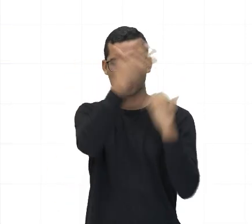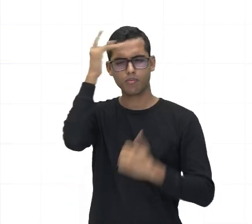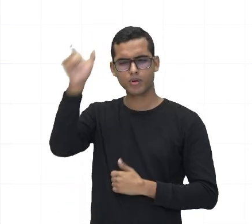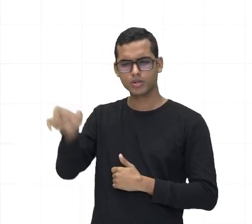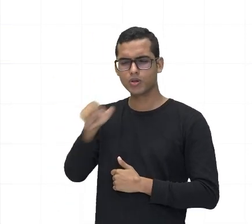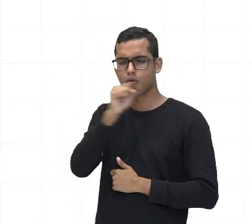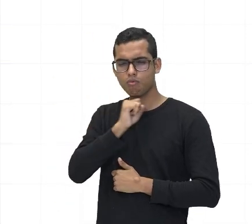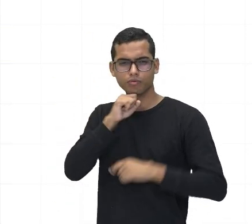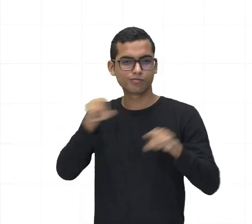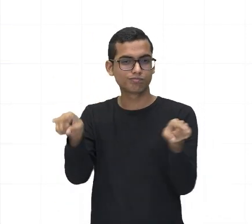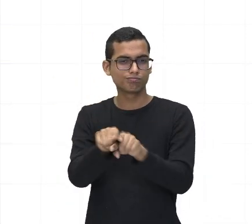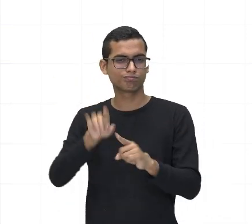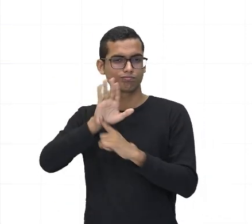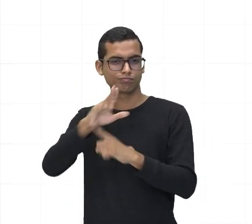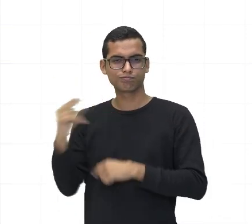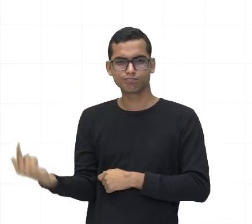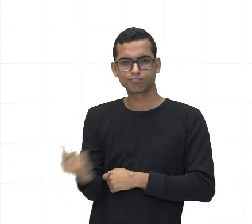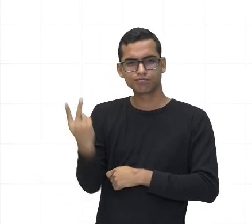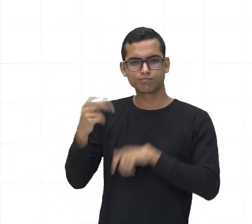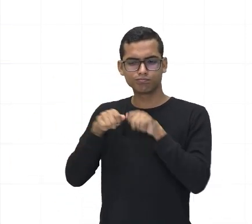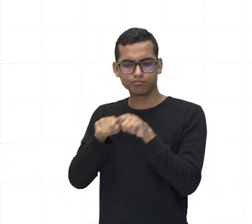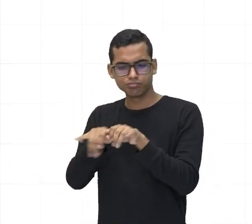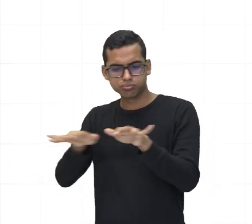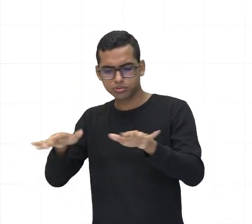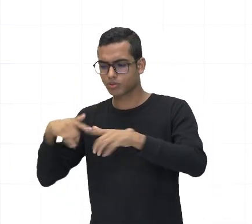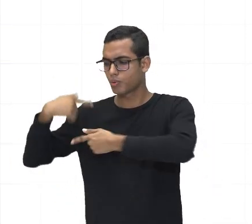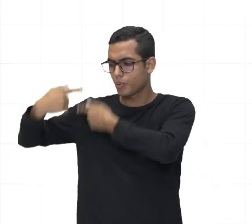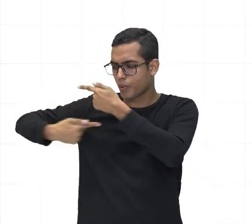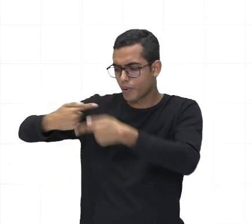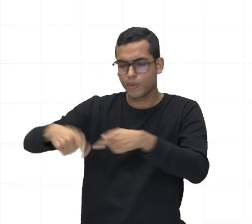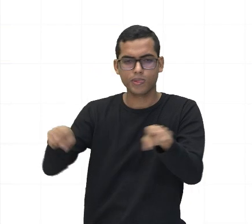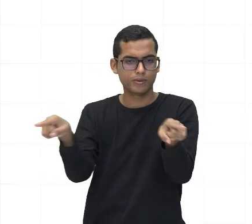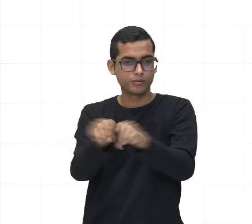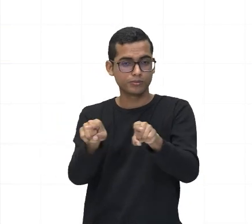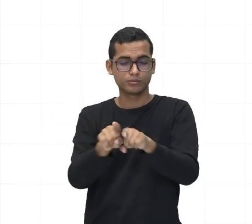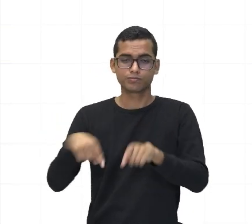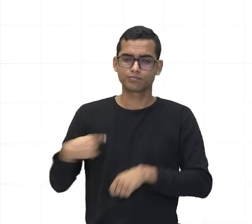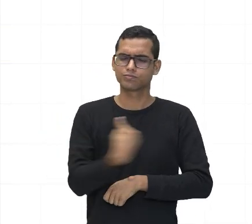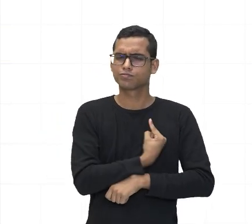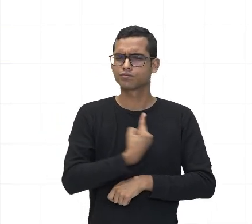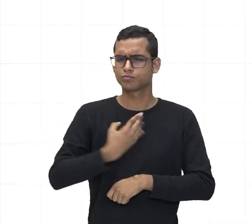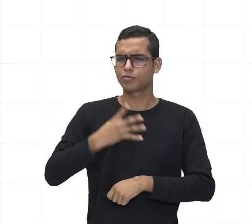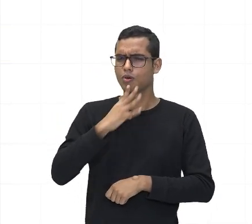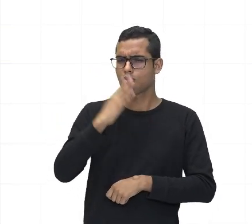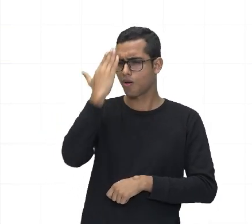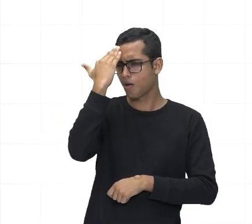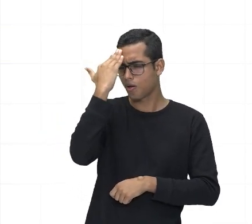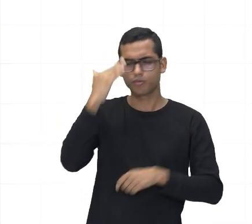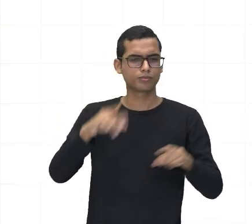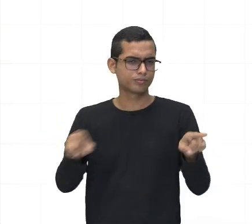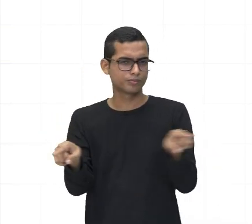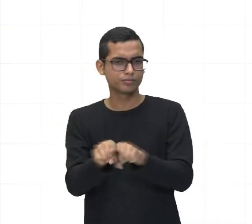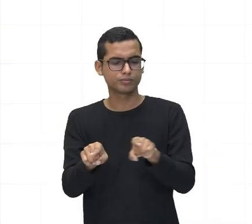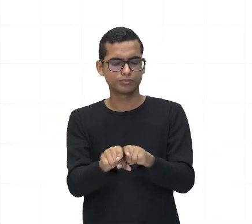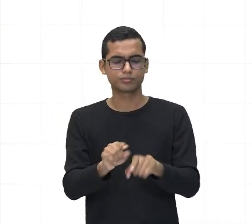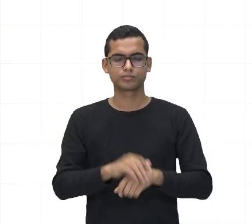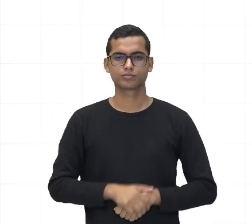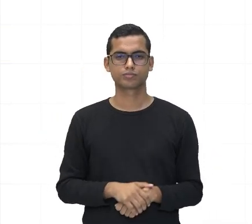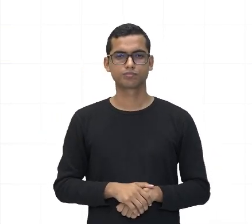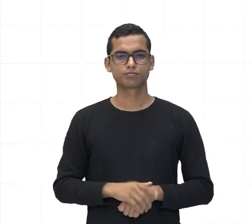esses outros valores que nós conhecemos, não é? Ou que nós